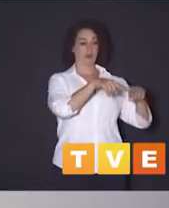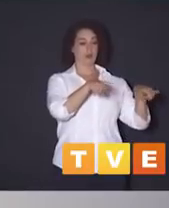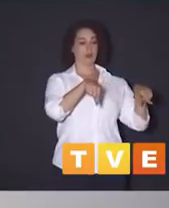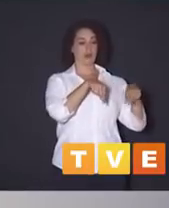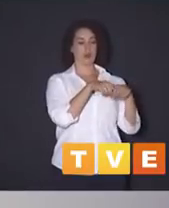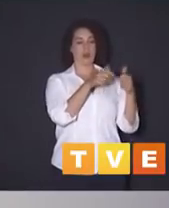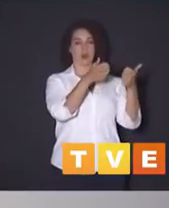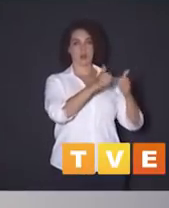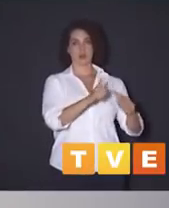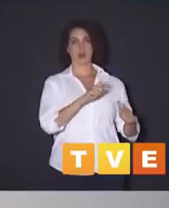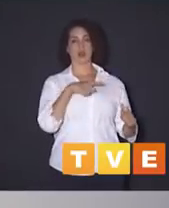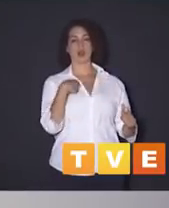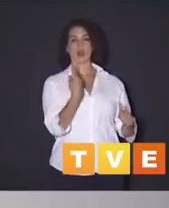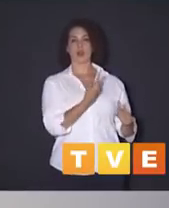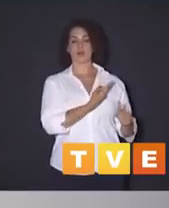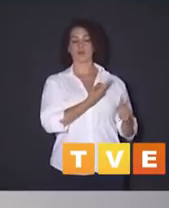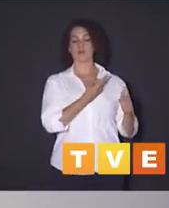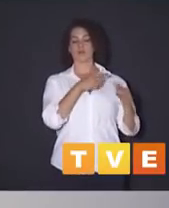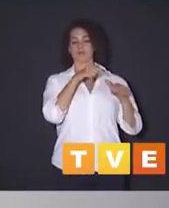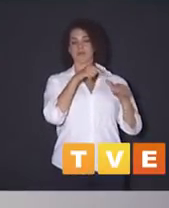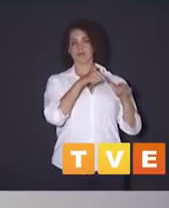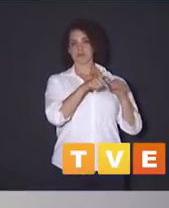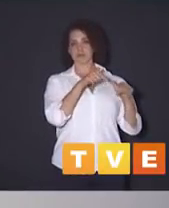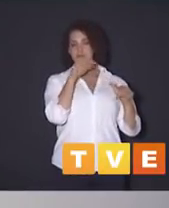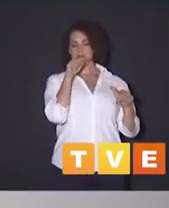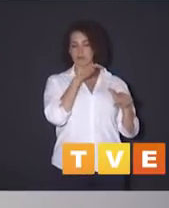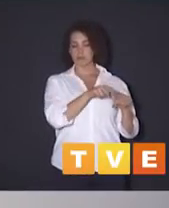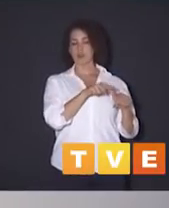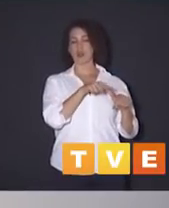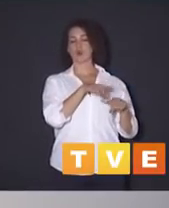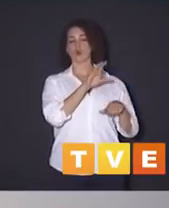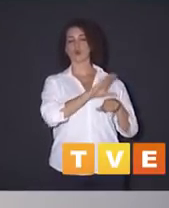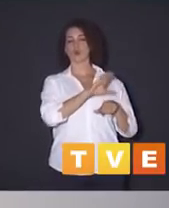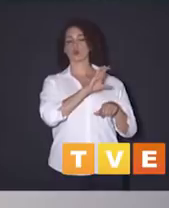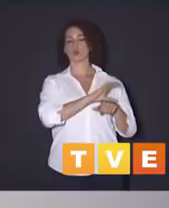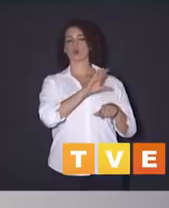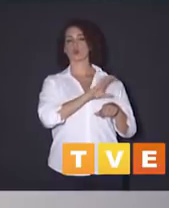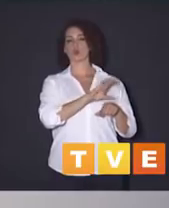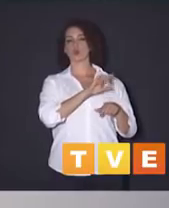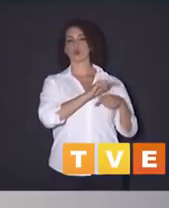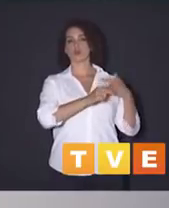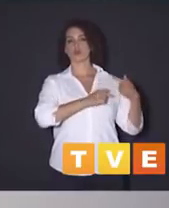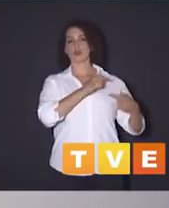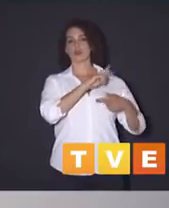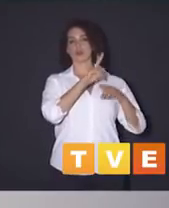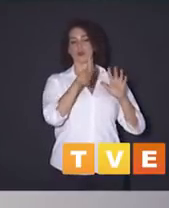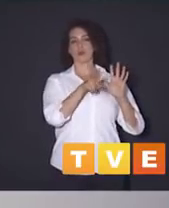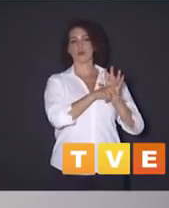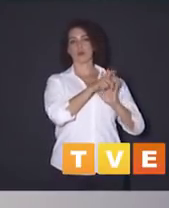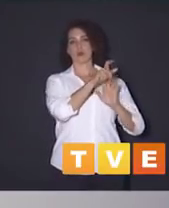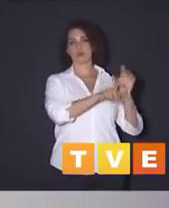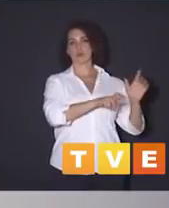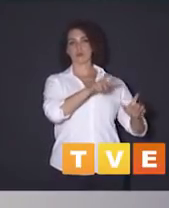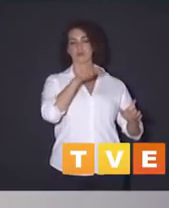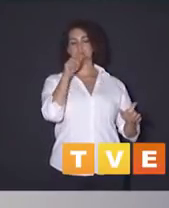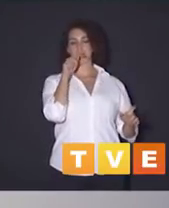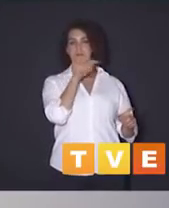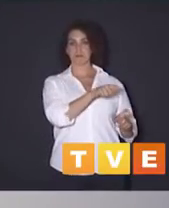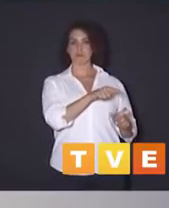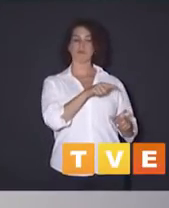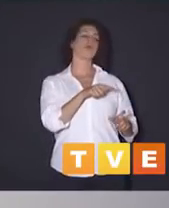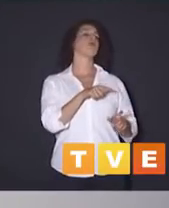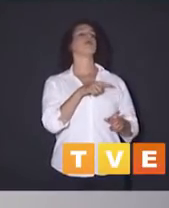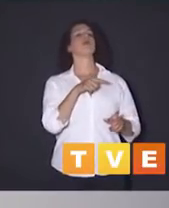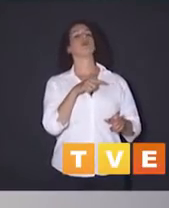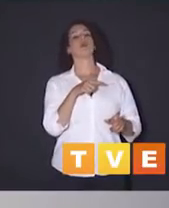tivemos a honra de dar um curso de extensão para gestores durante um ano com o apoio do iphan para que os terreiros